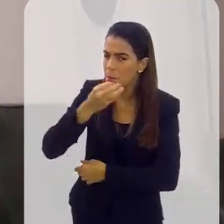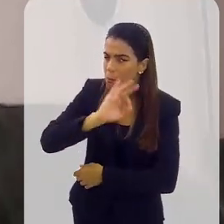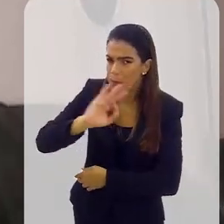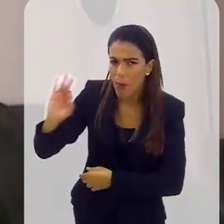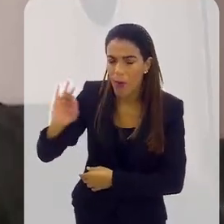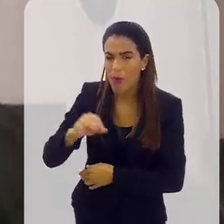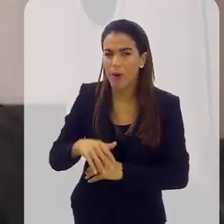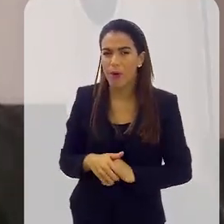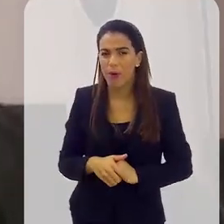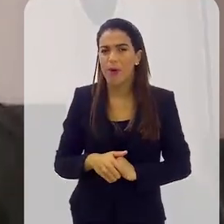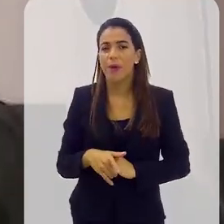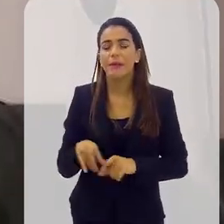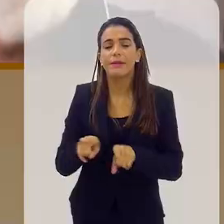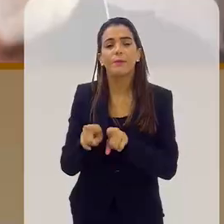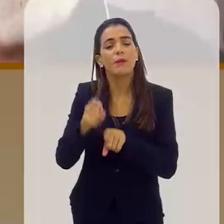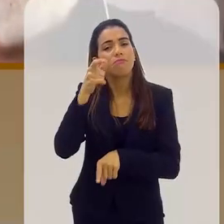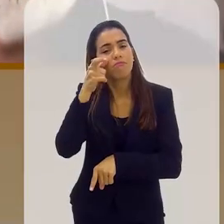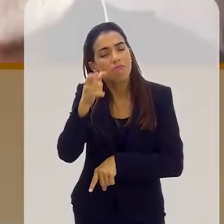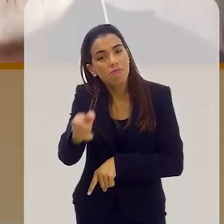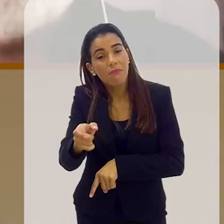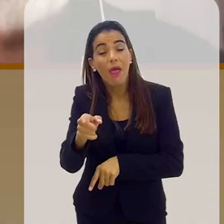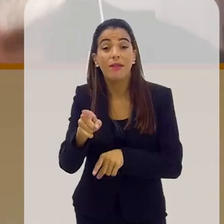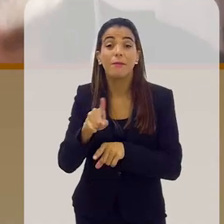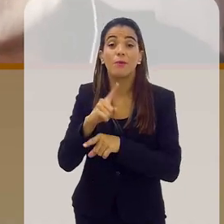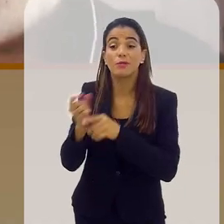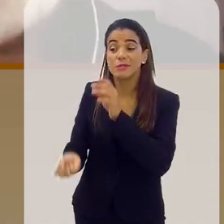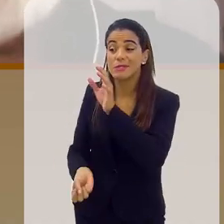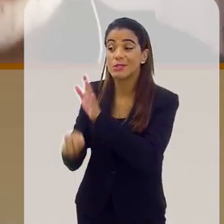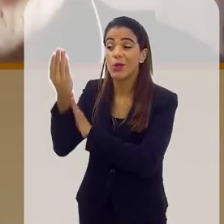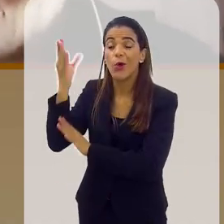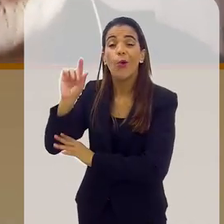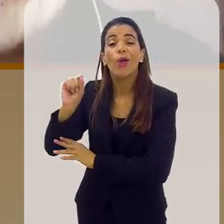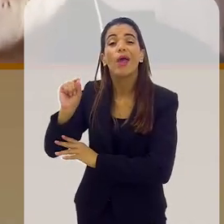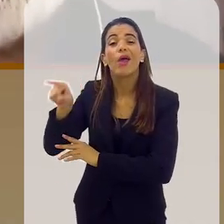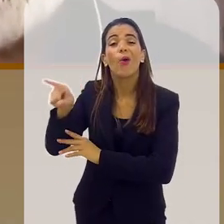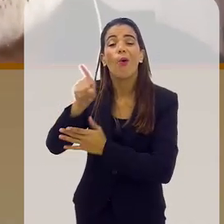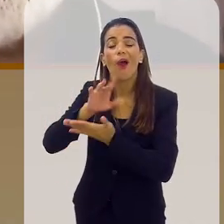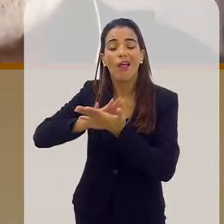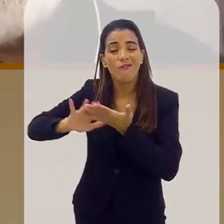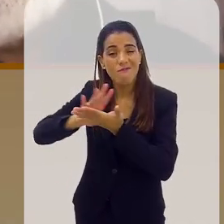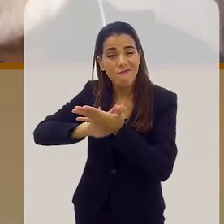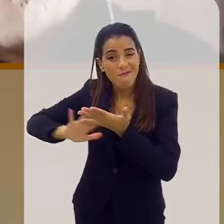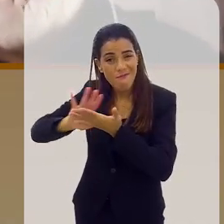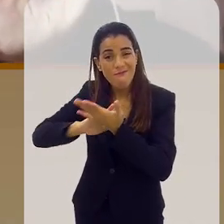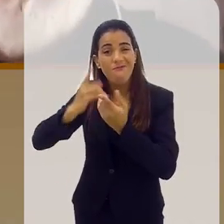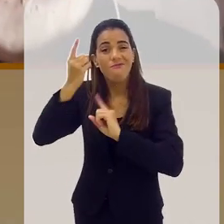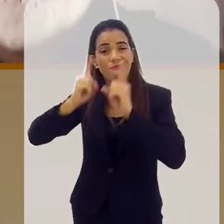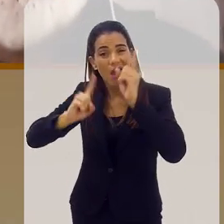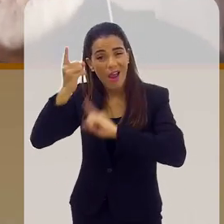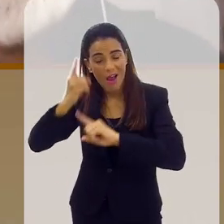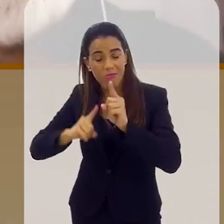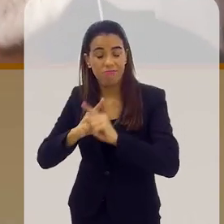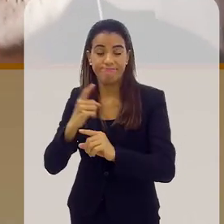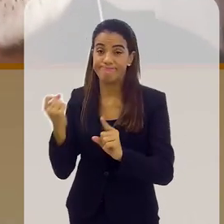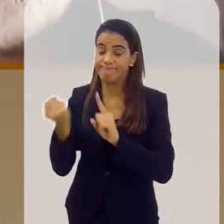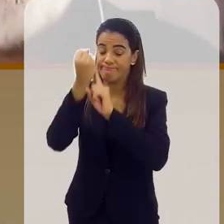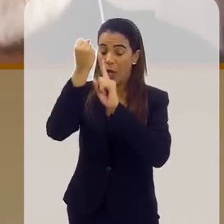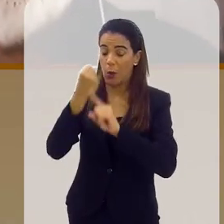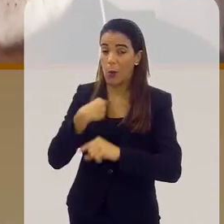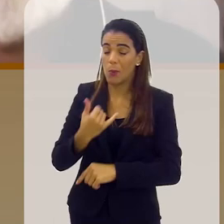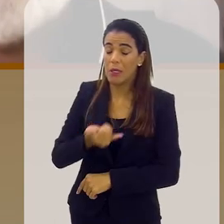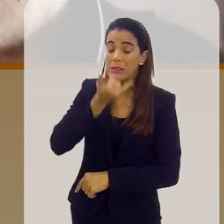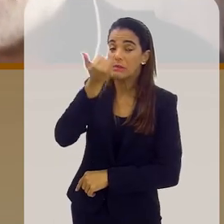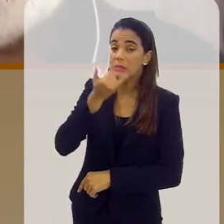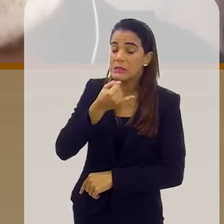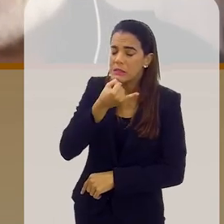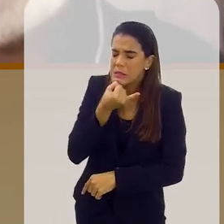eles também nesse tempo todo. E foi muito interessante. Depois tivemos o Carnaval dos Ciganos na Viradouro, que marcou por um acidente, por